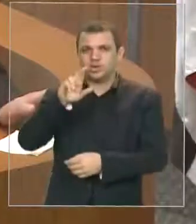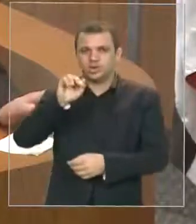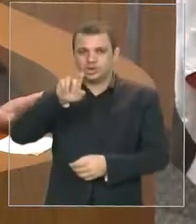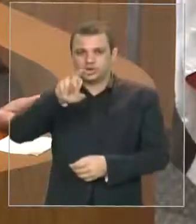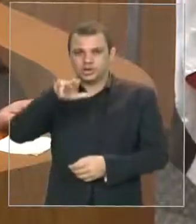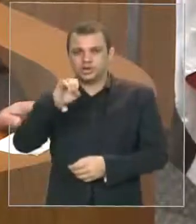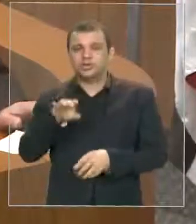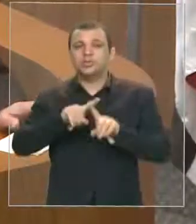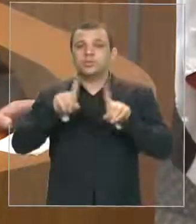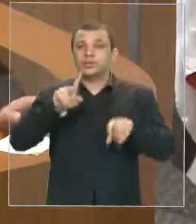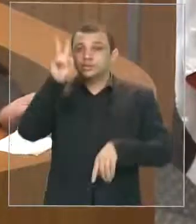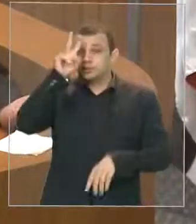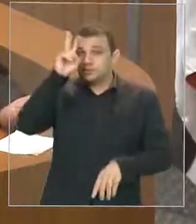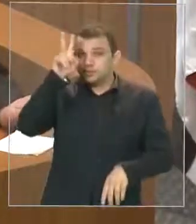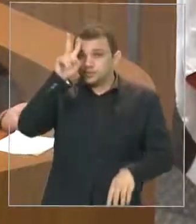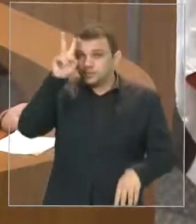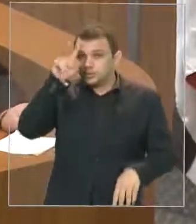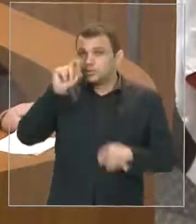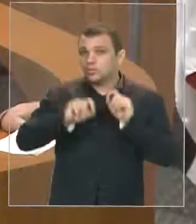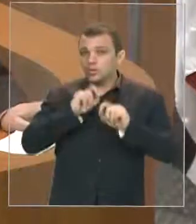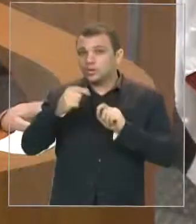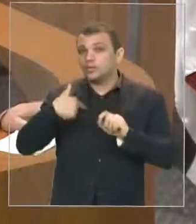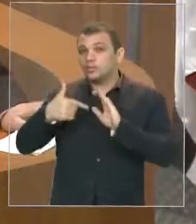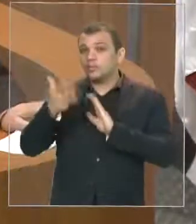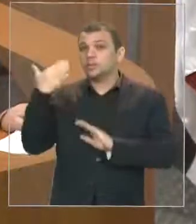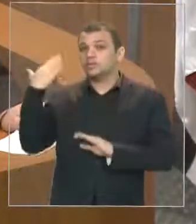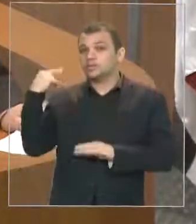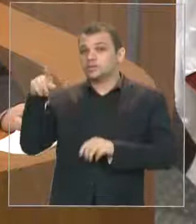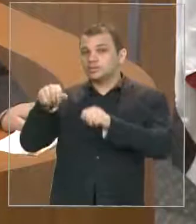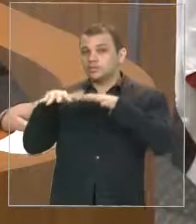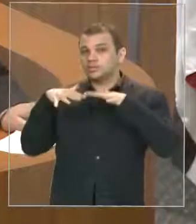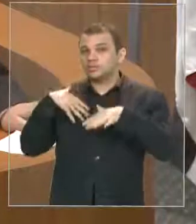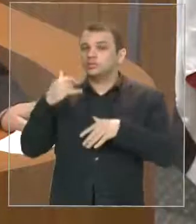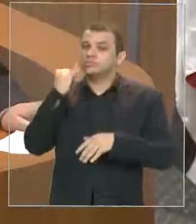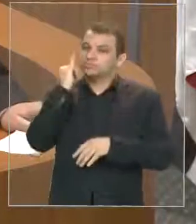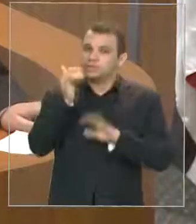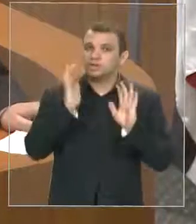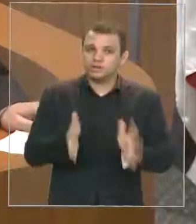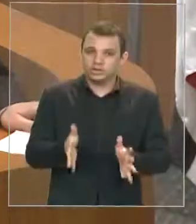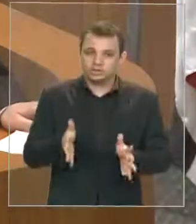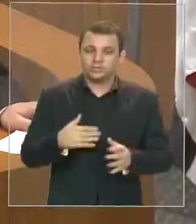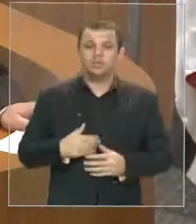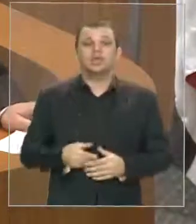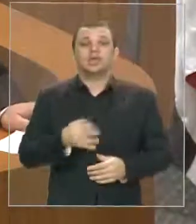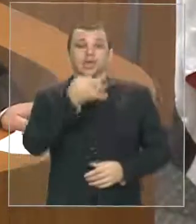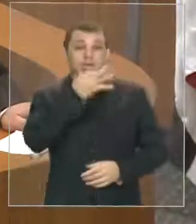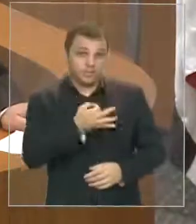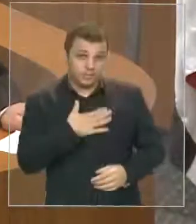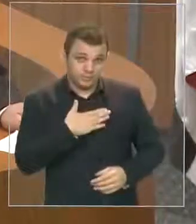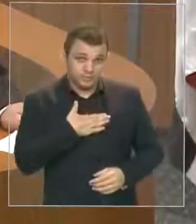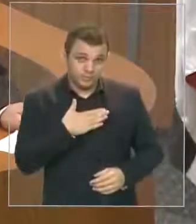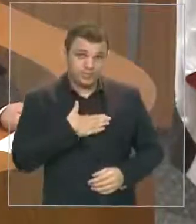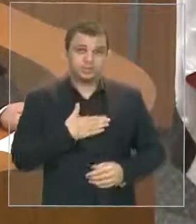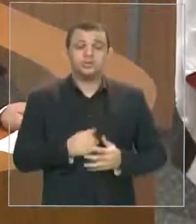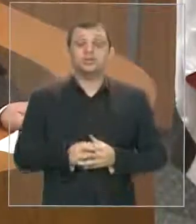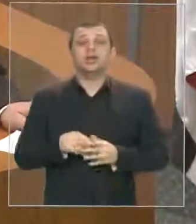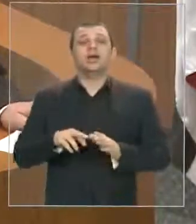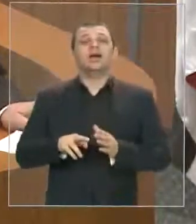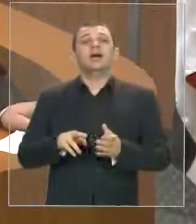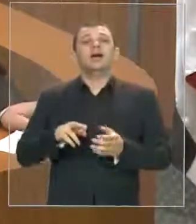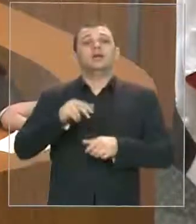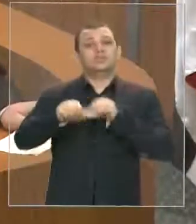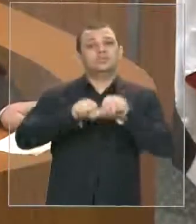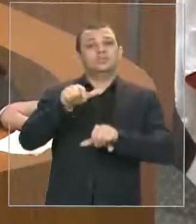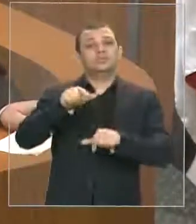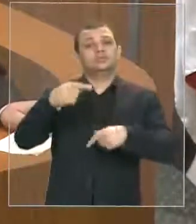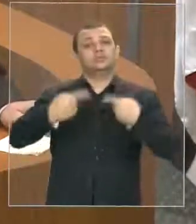reforma política, no meu entendimento, é a mãe de todas as reformas. É ela que diz como serão escolhidos os representantes que irão votar a vida